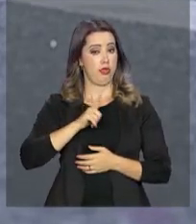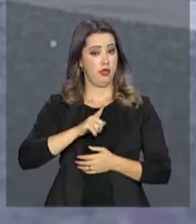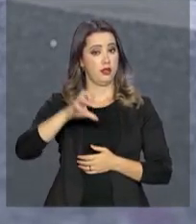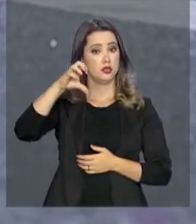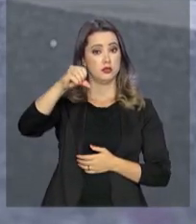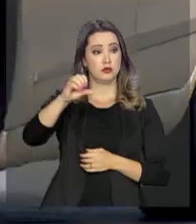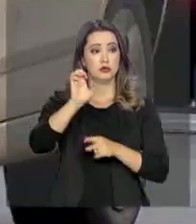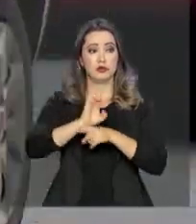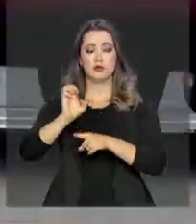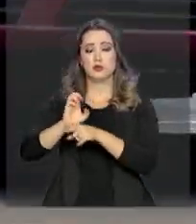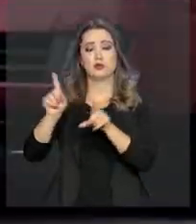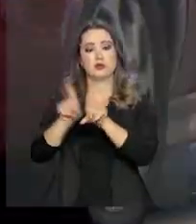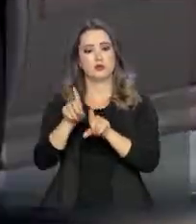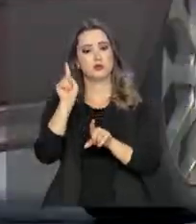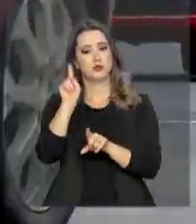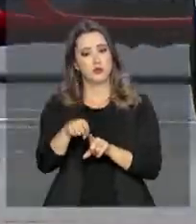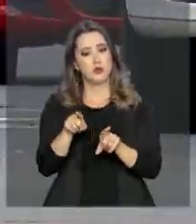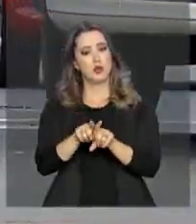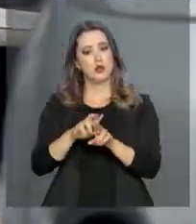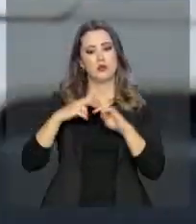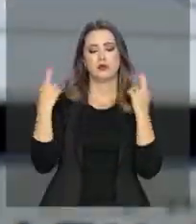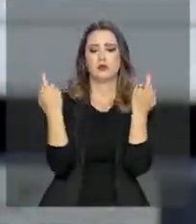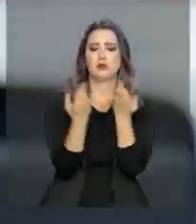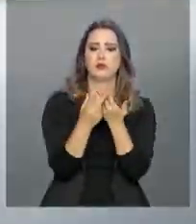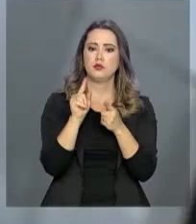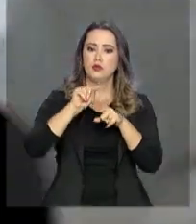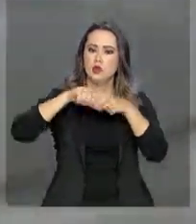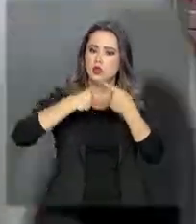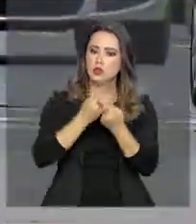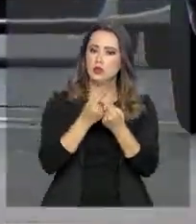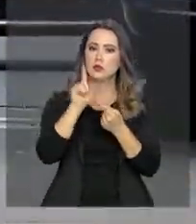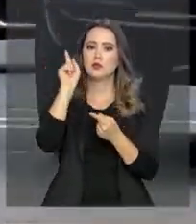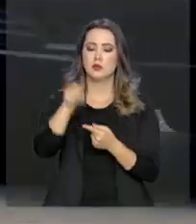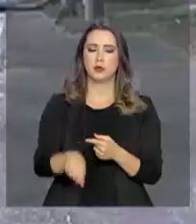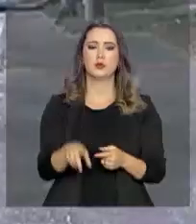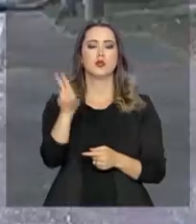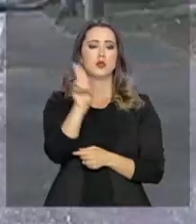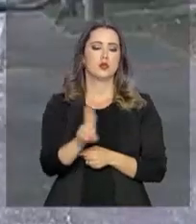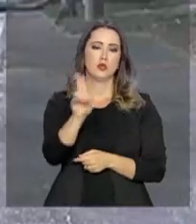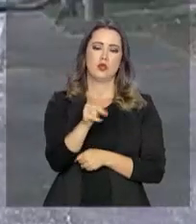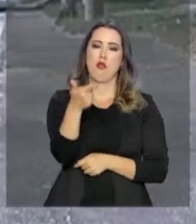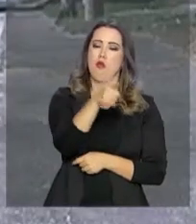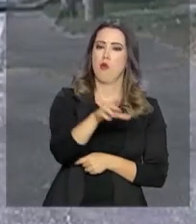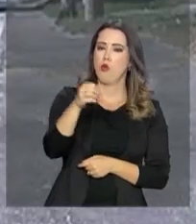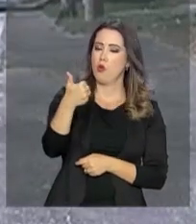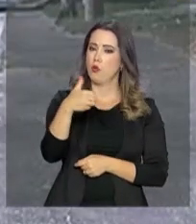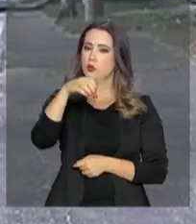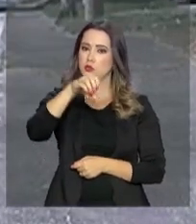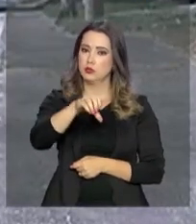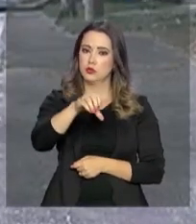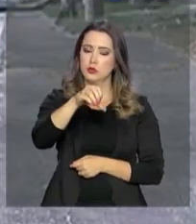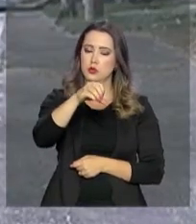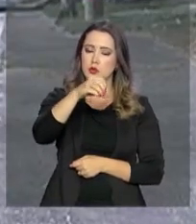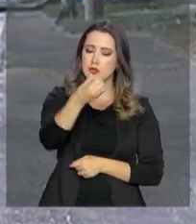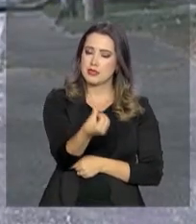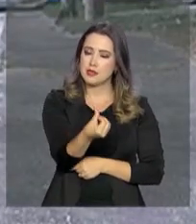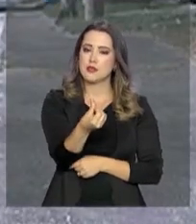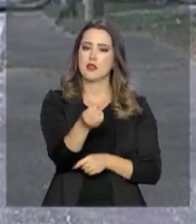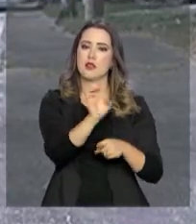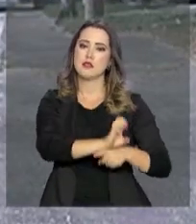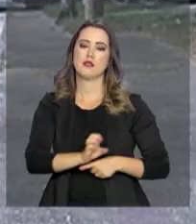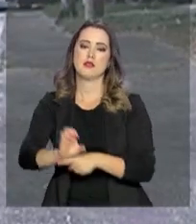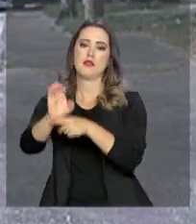federal serão reunidos depois será a vez de usar os dados de outros 16 estados o objetivo final